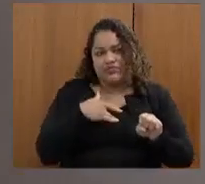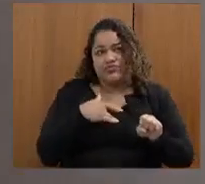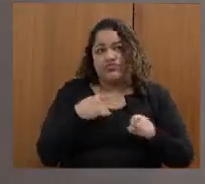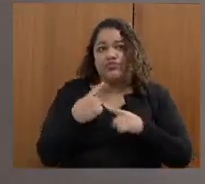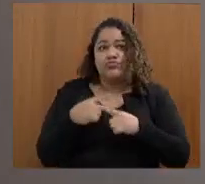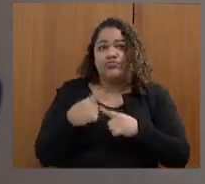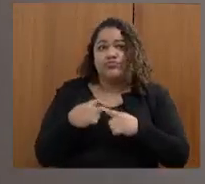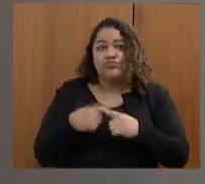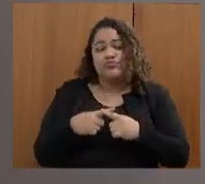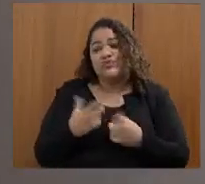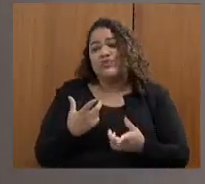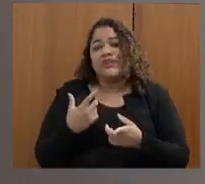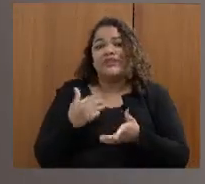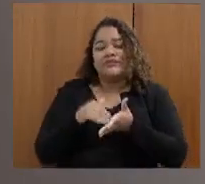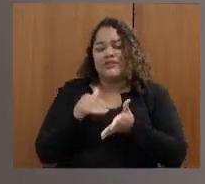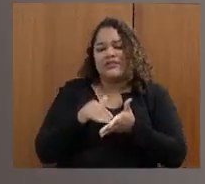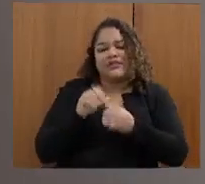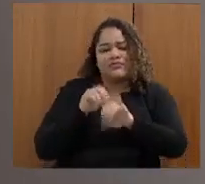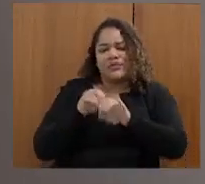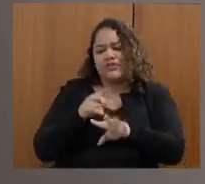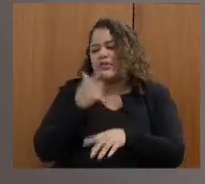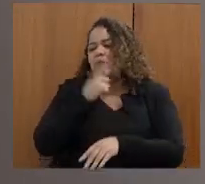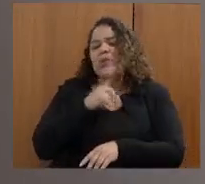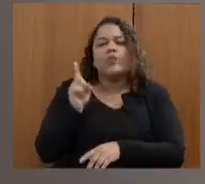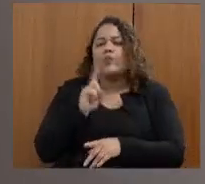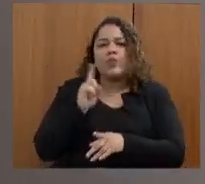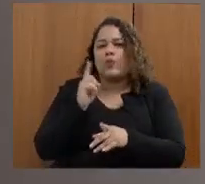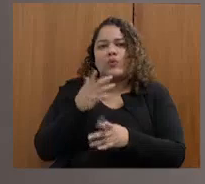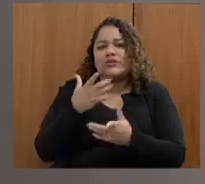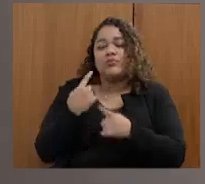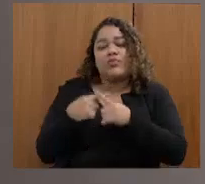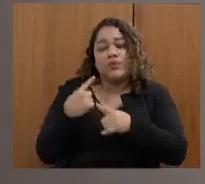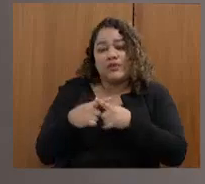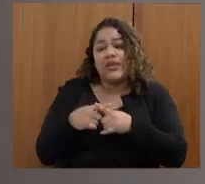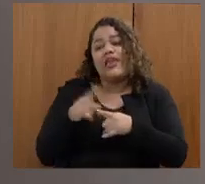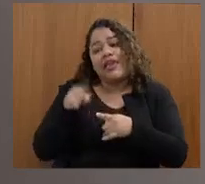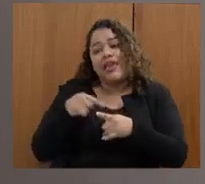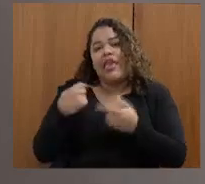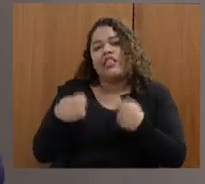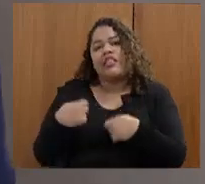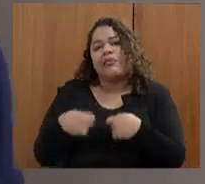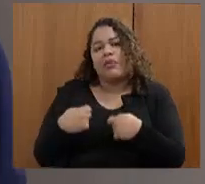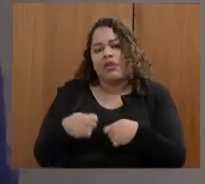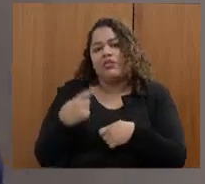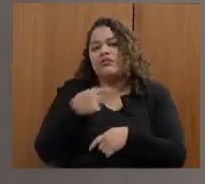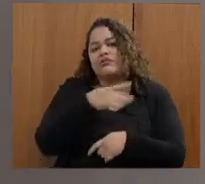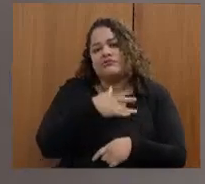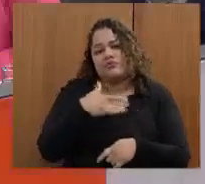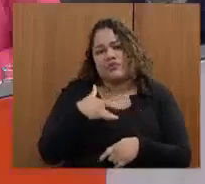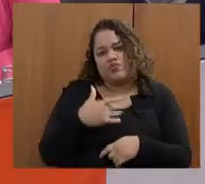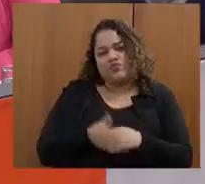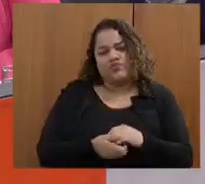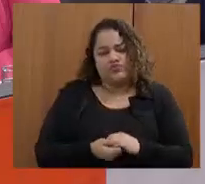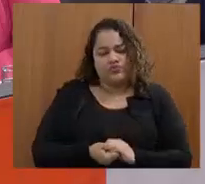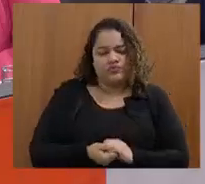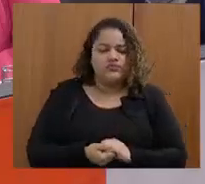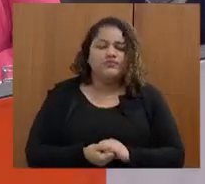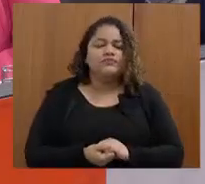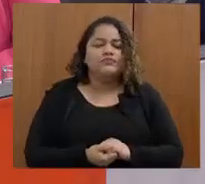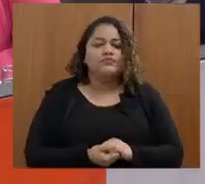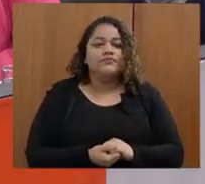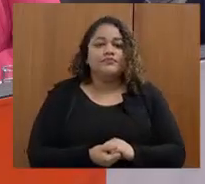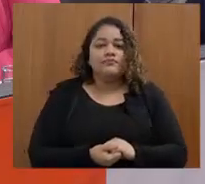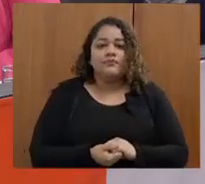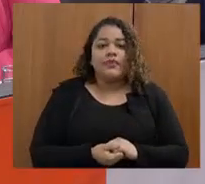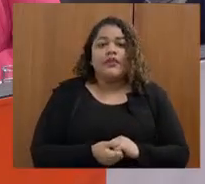também não iria dar conta de tamanho a demanda já que uma demanda também de saúde quanto ao auxílio